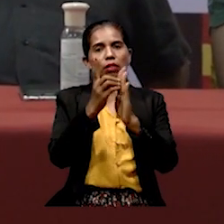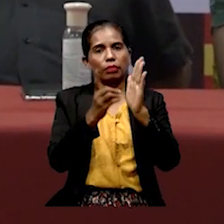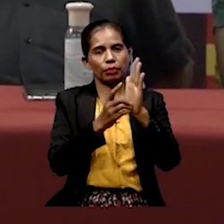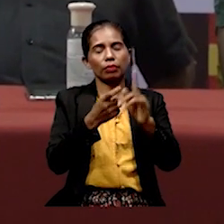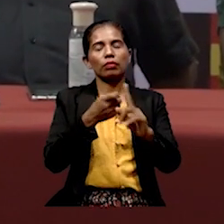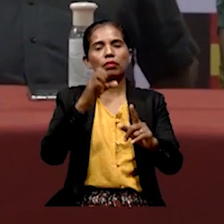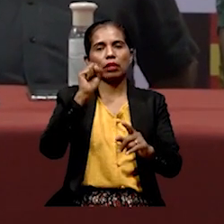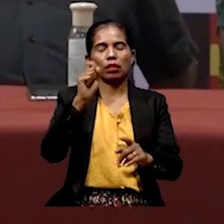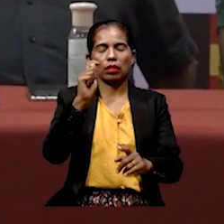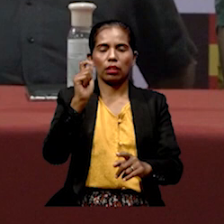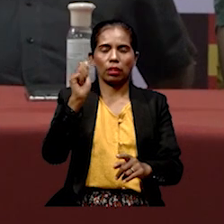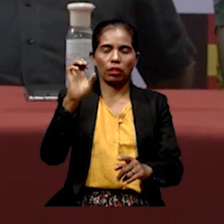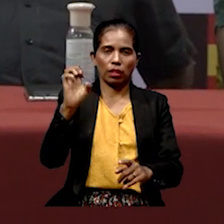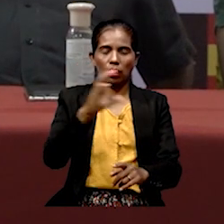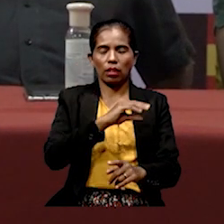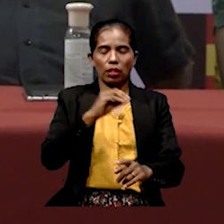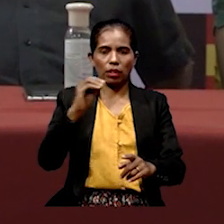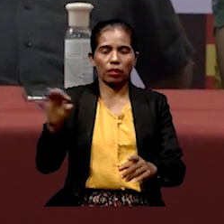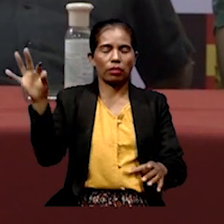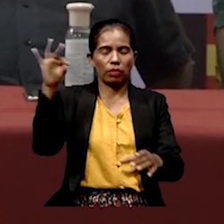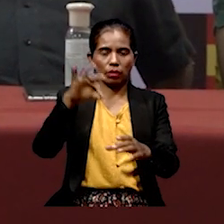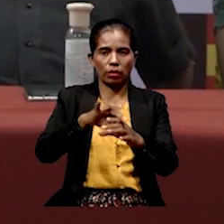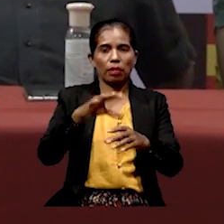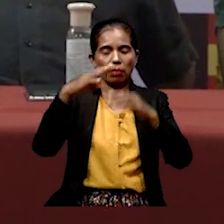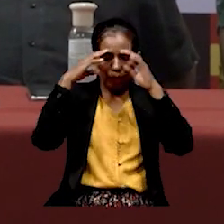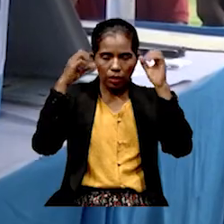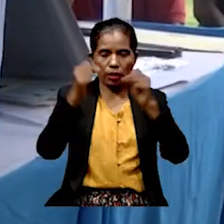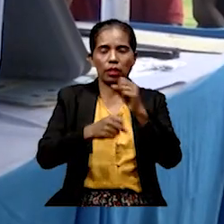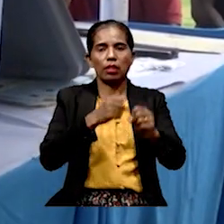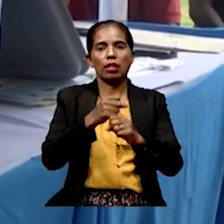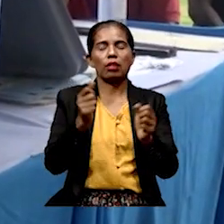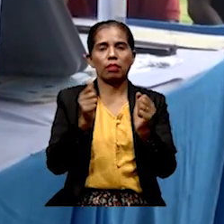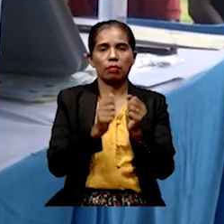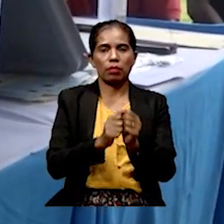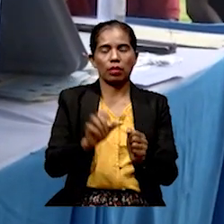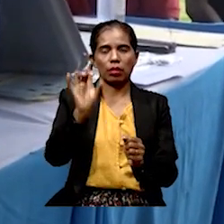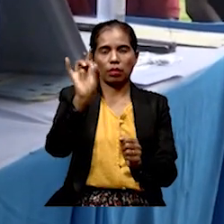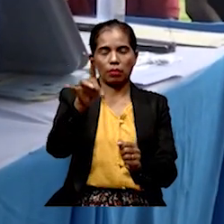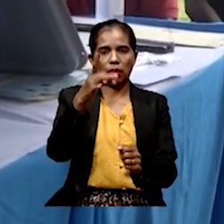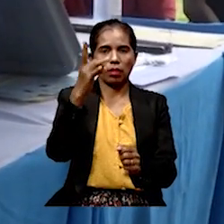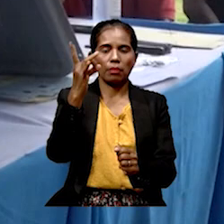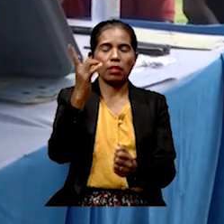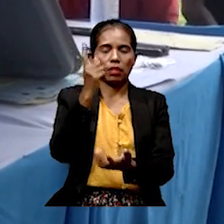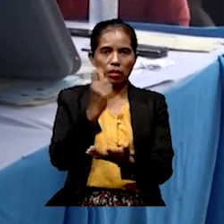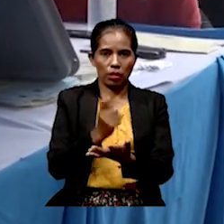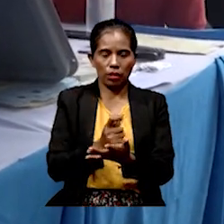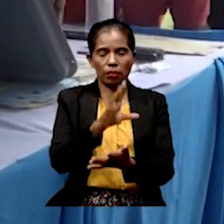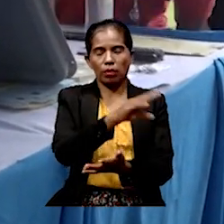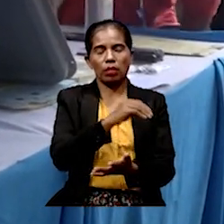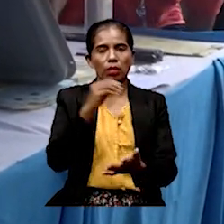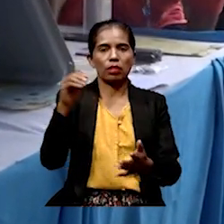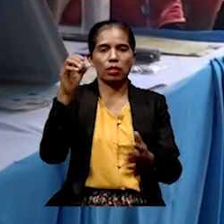eleitor sirene be elezível ho de tuir eleição presidencial tinane hamutu grihung atu sual resin composto se eleitor sirene be